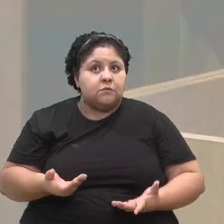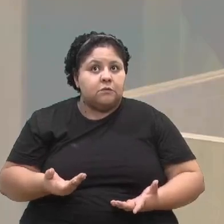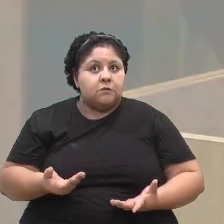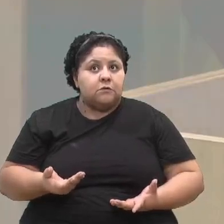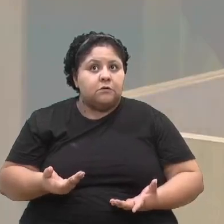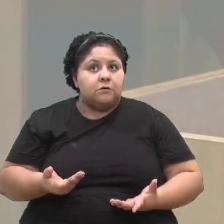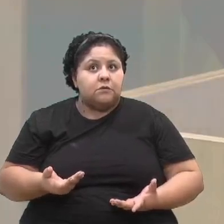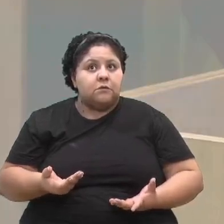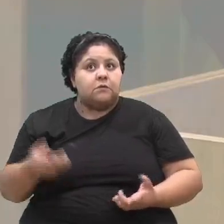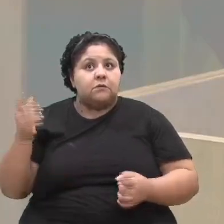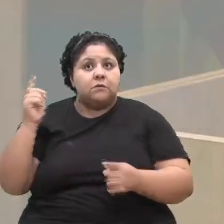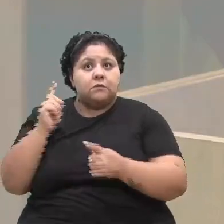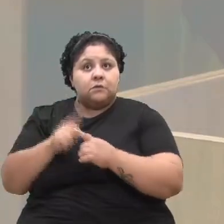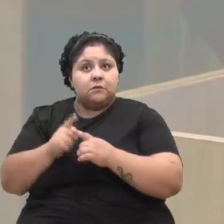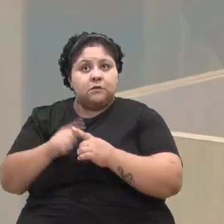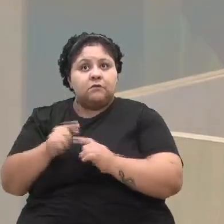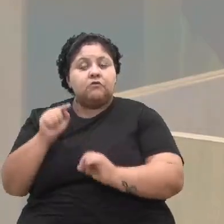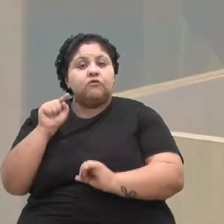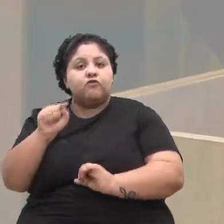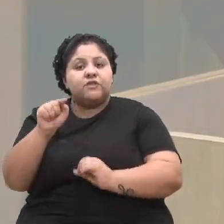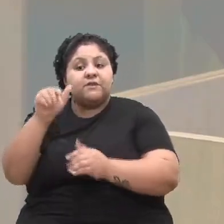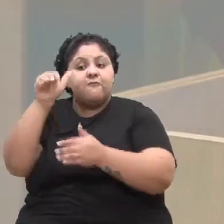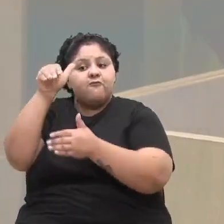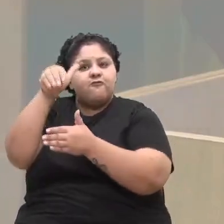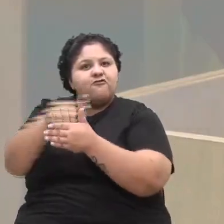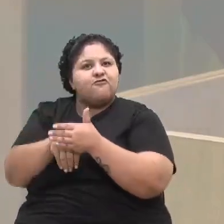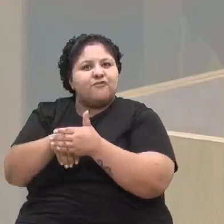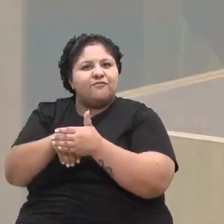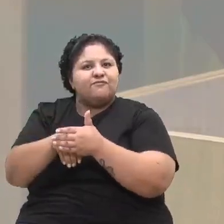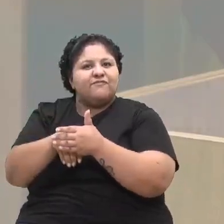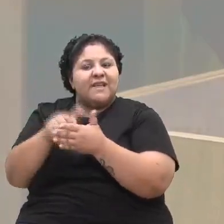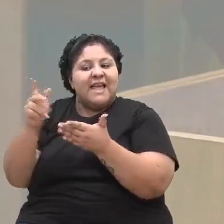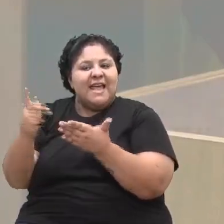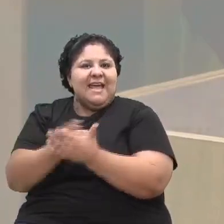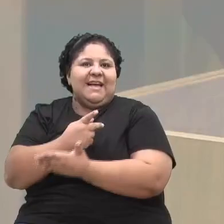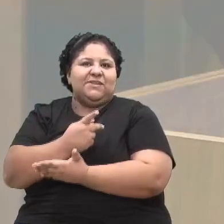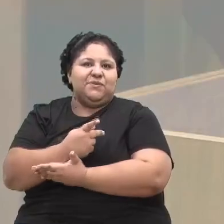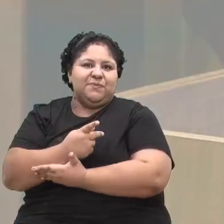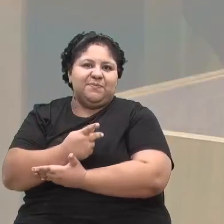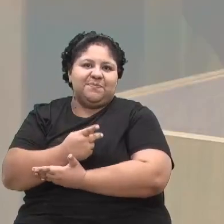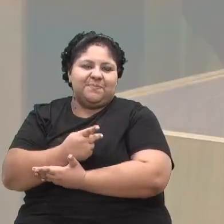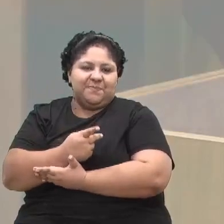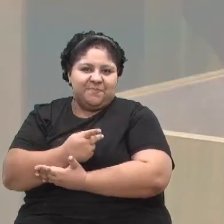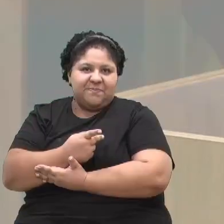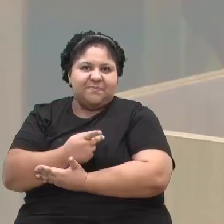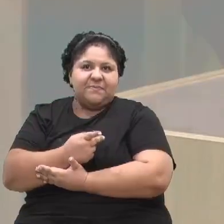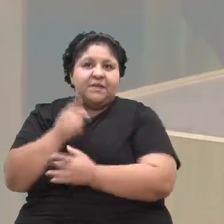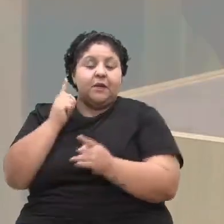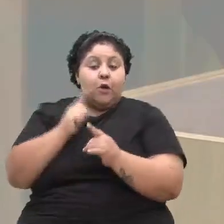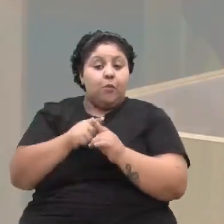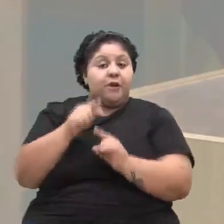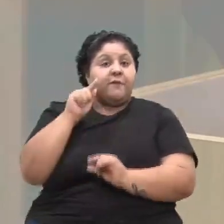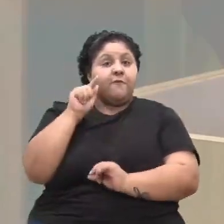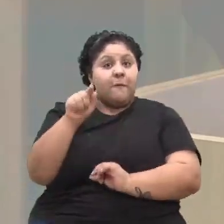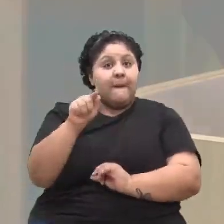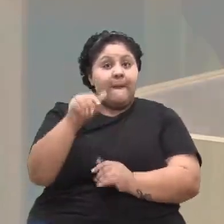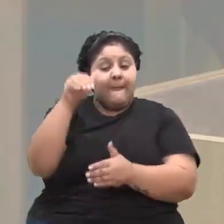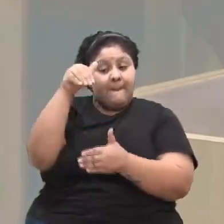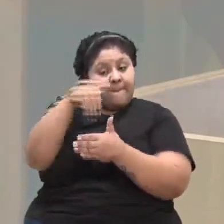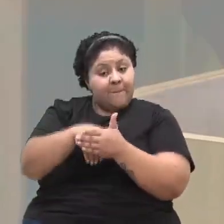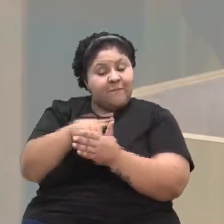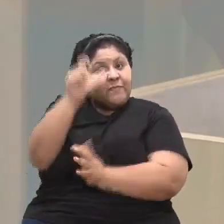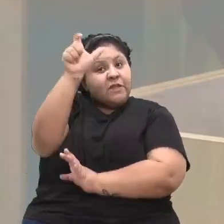é porque você votou de forma errada. Porque você votou